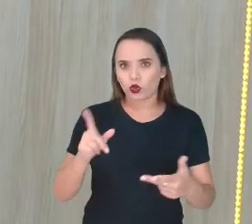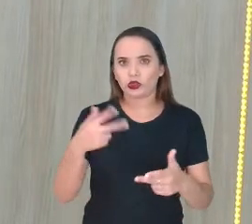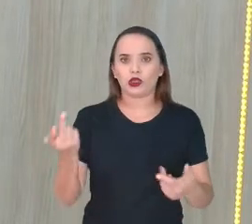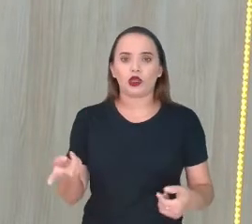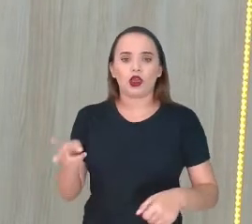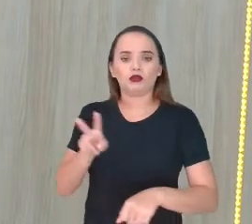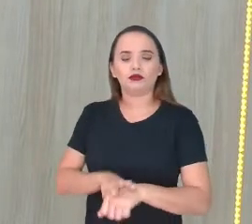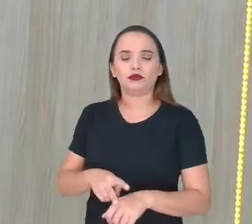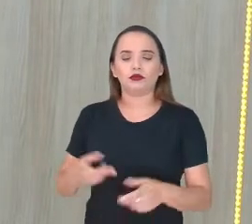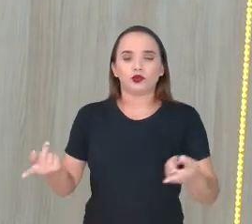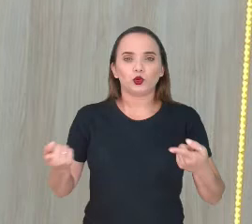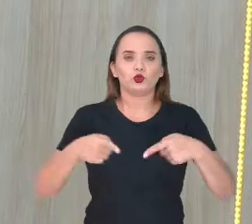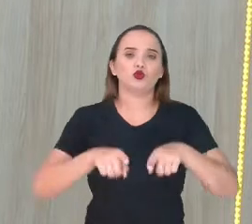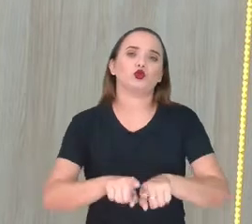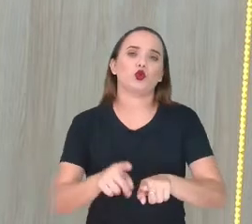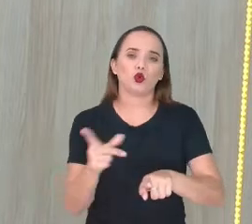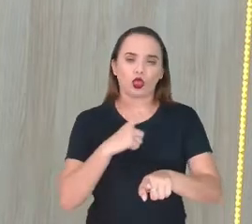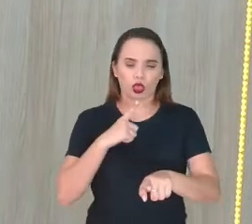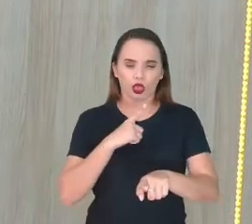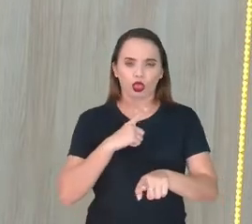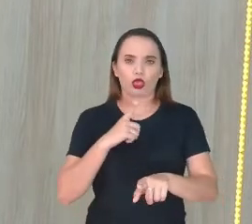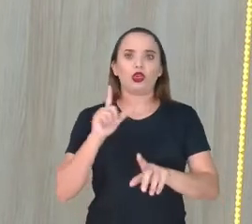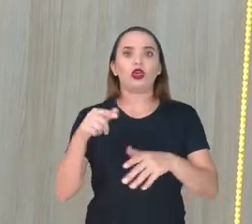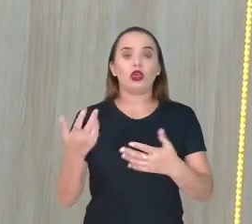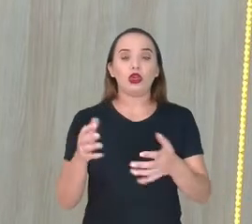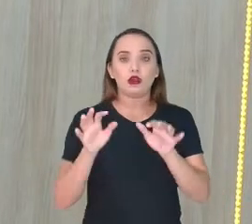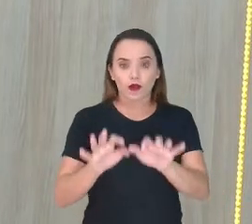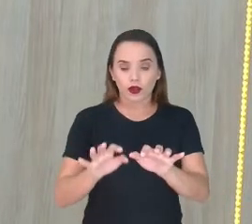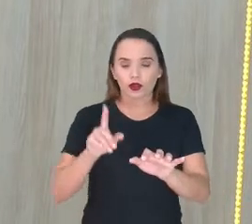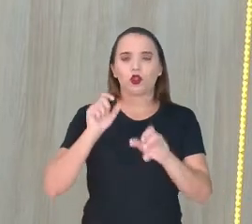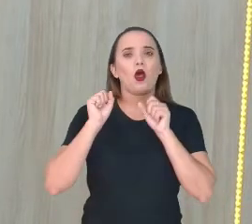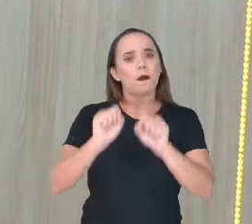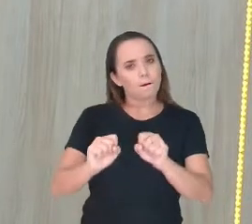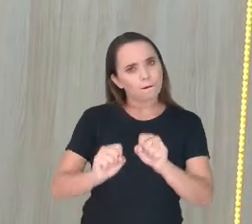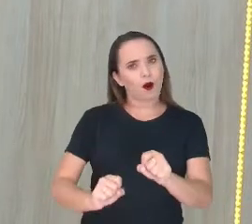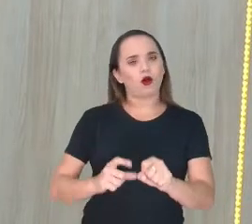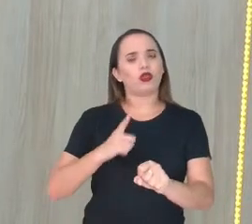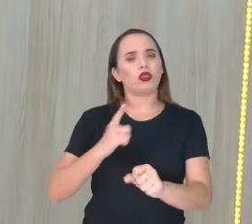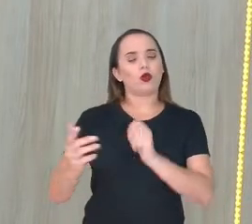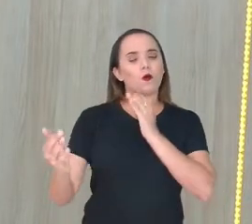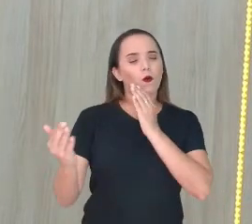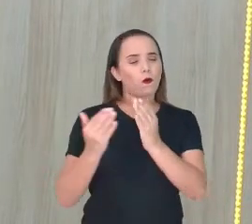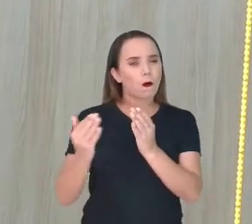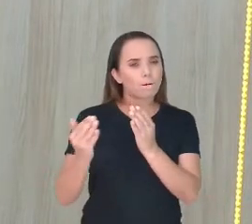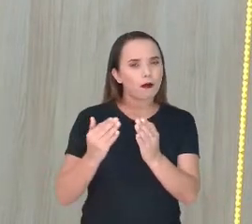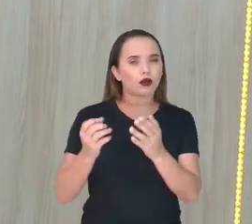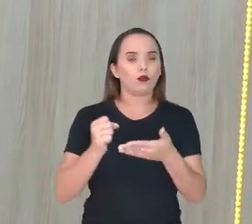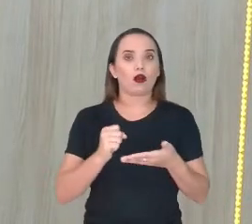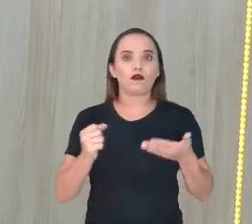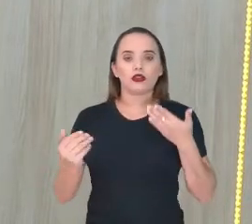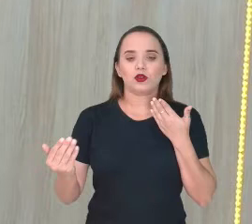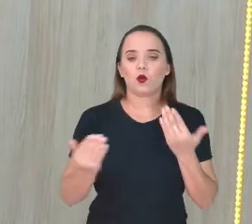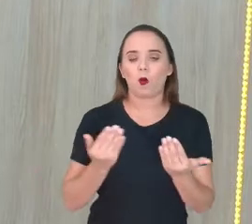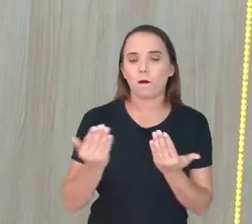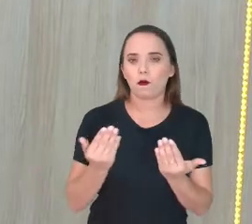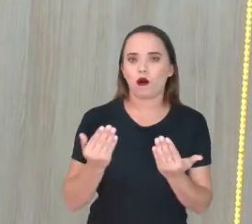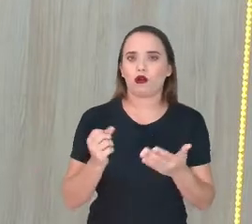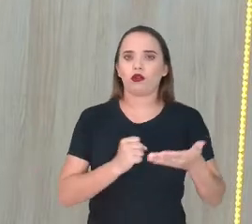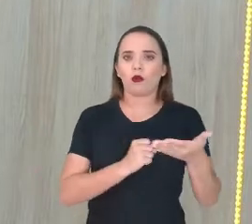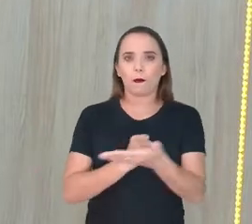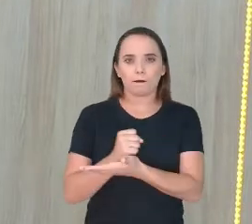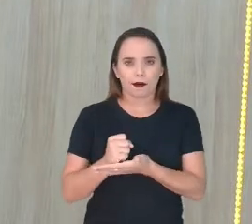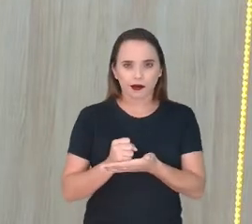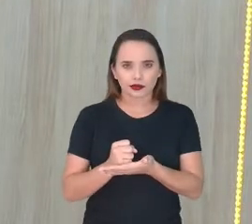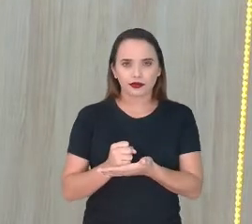somente esse ponto em comum é suficiente para que a gente faça essa inferência de dizer que, portanto, se